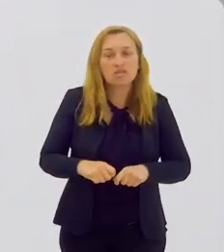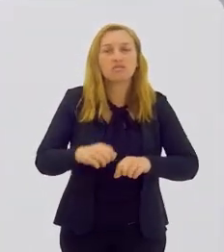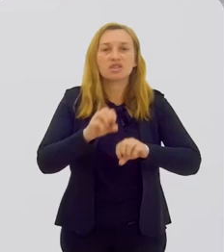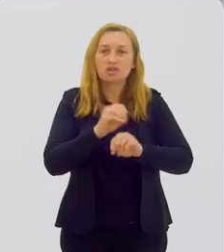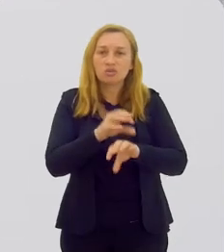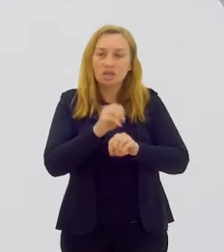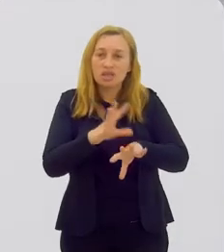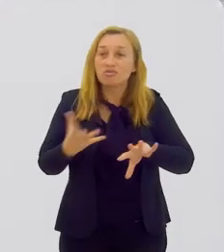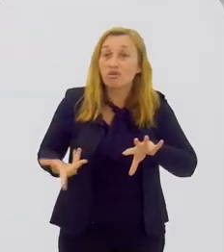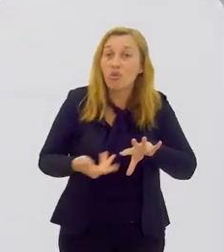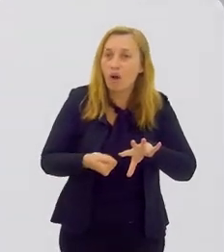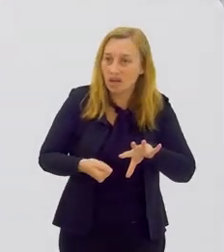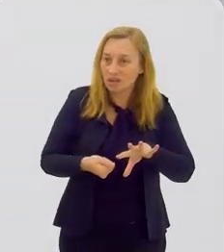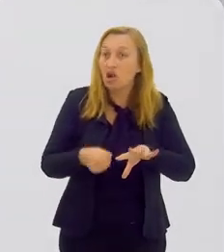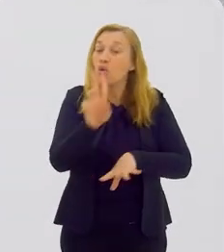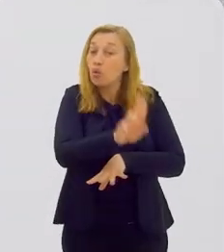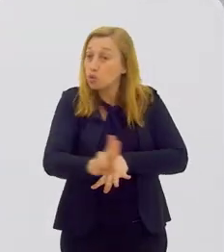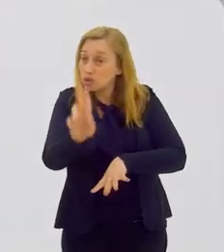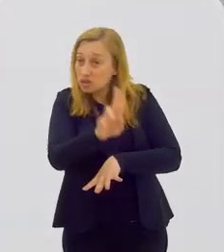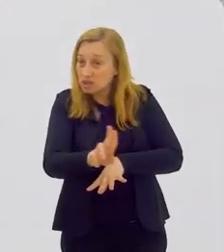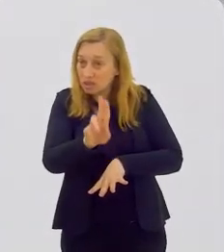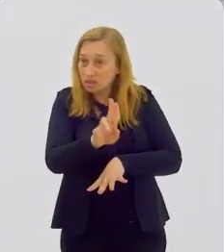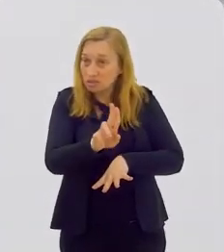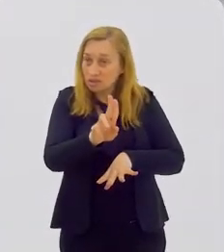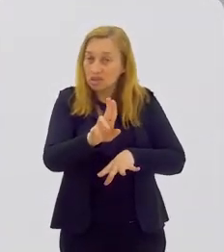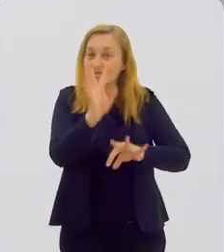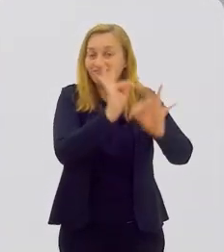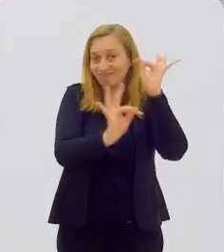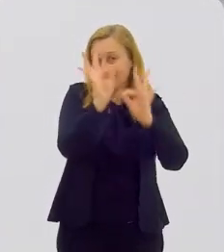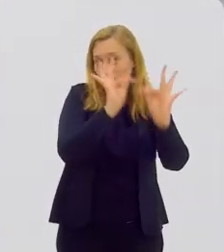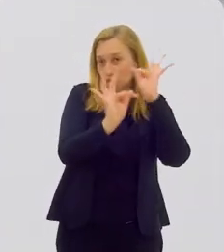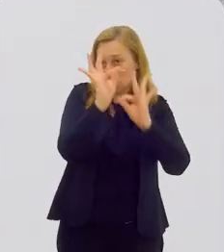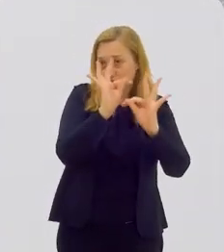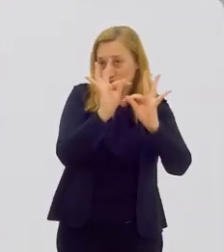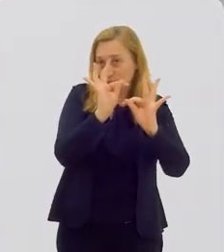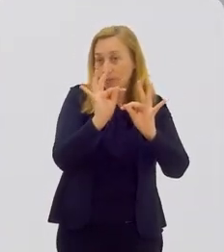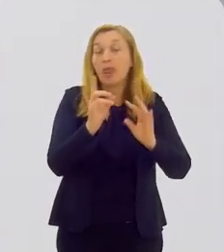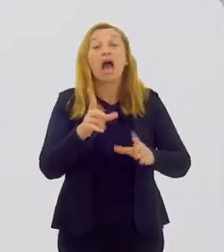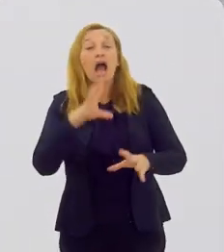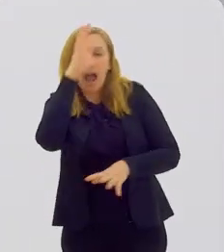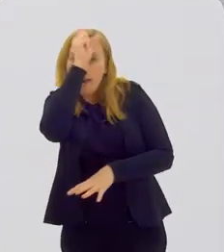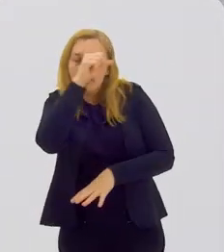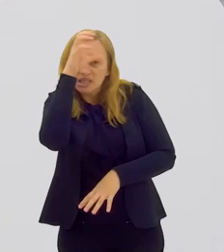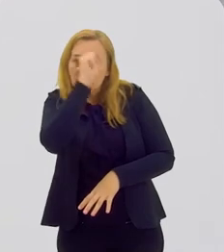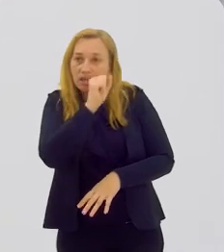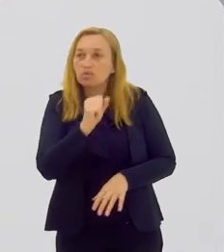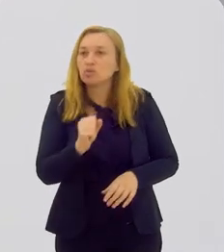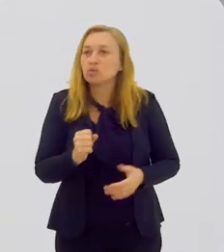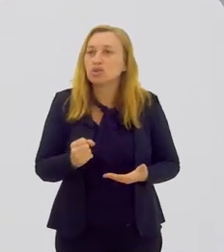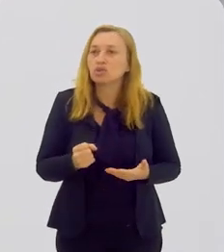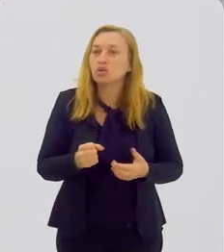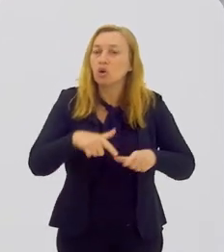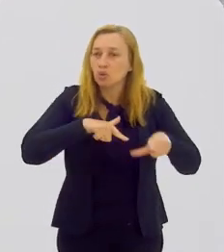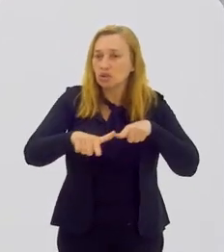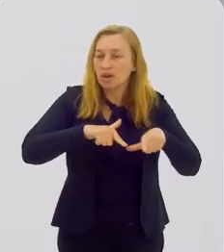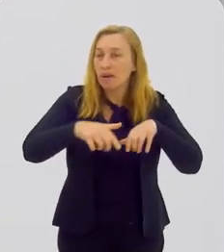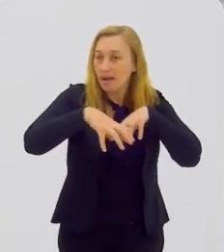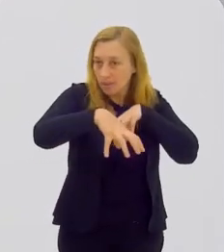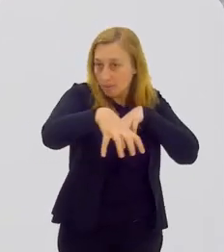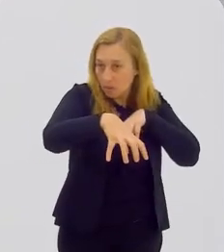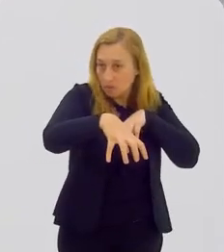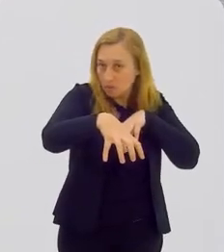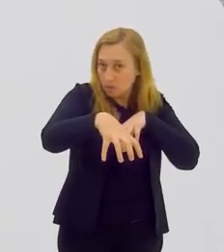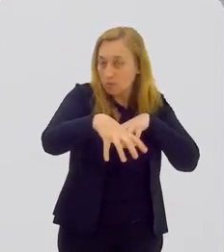é possível fazer uma educação de qualidade utilizando a mediação tecnológica. Nós aprendemos que